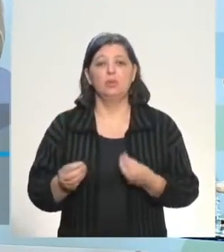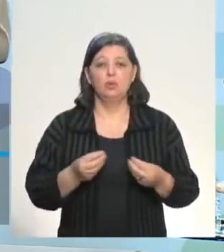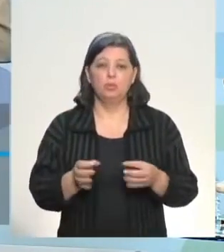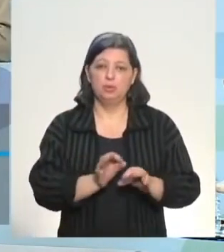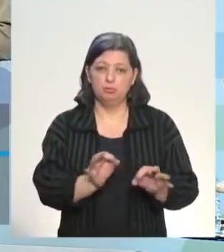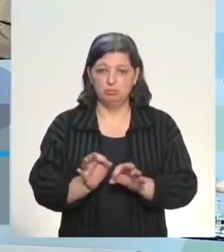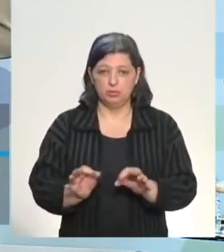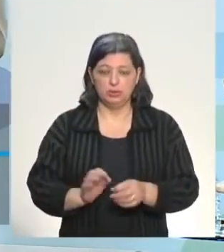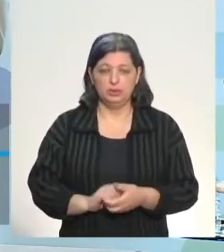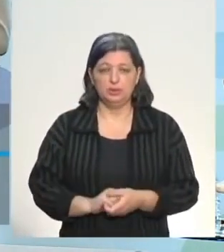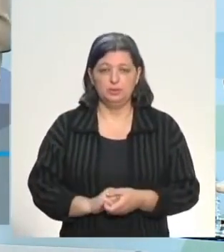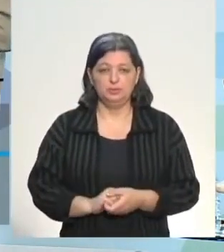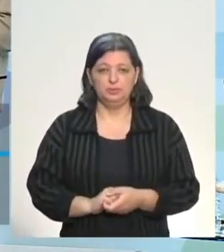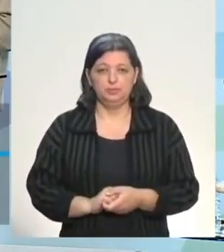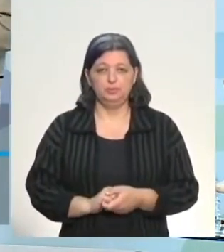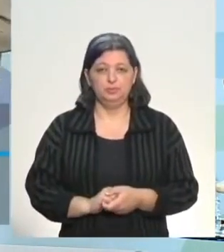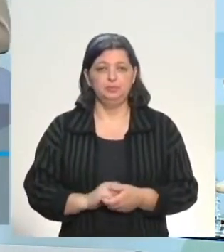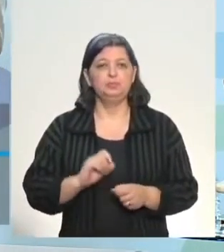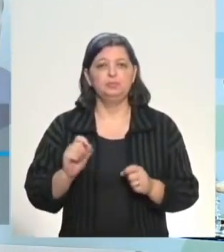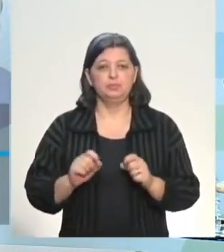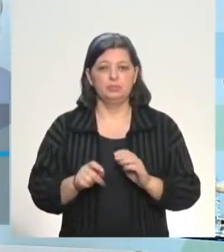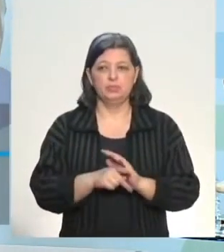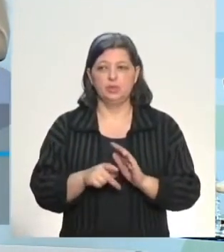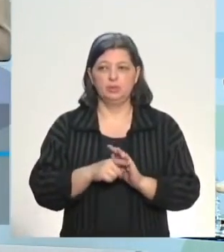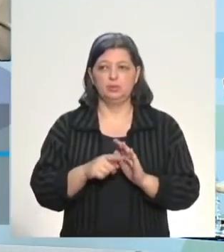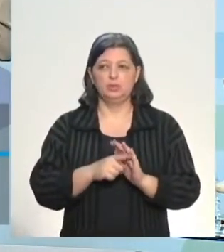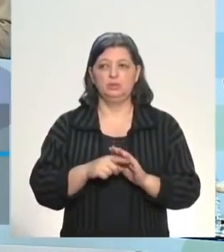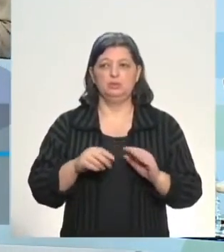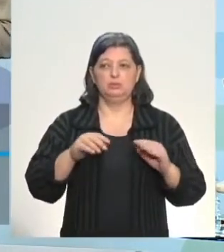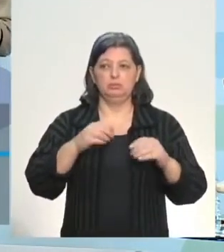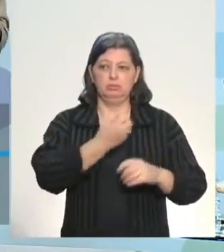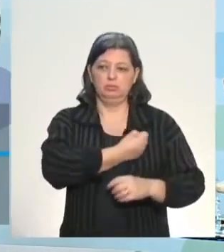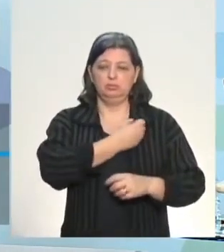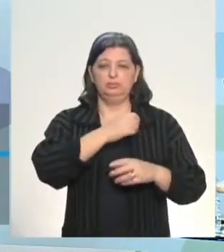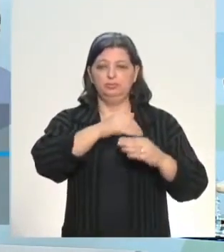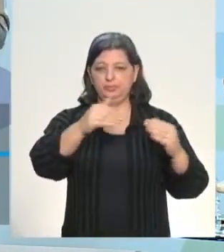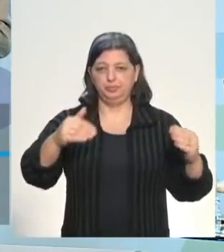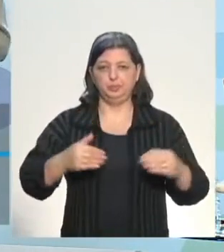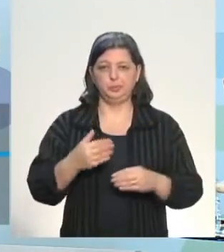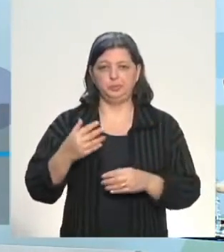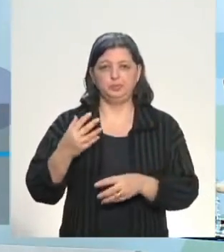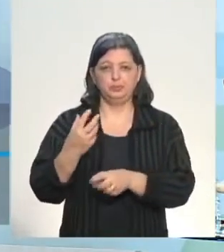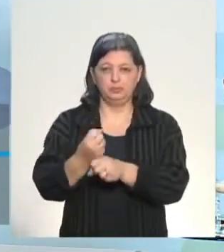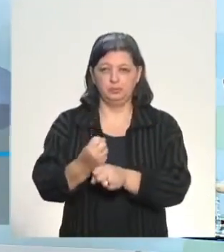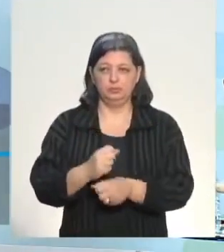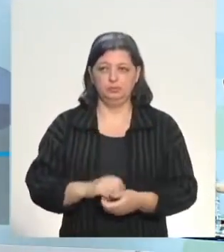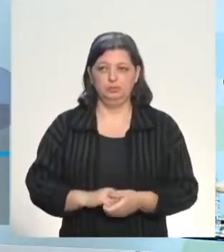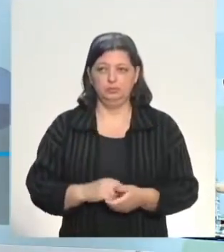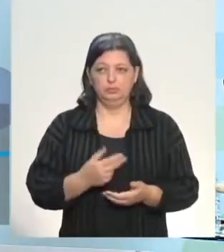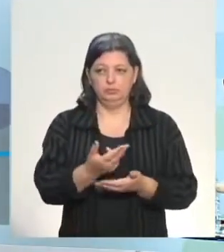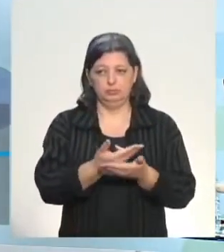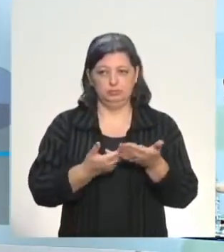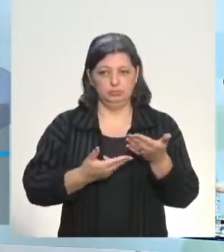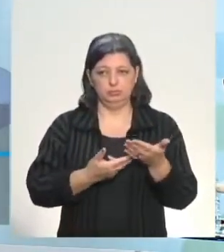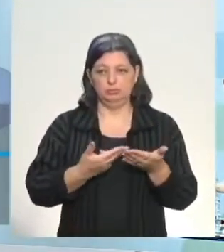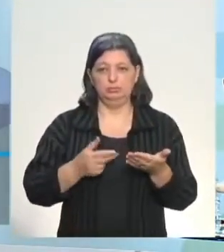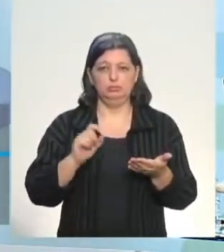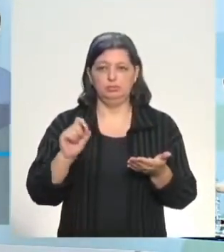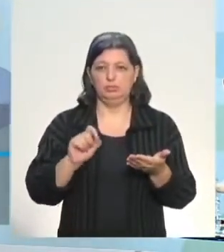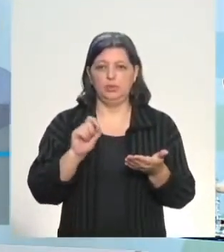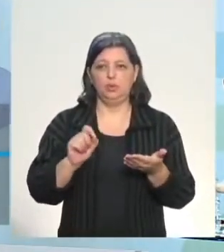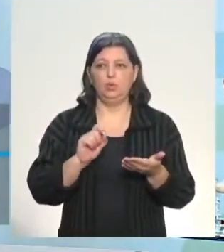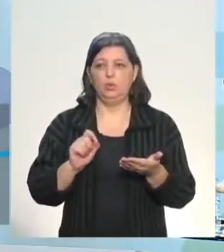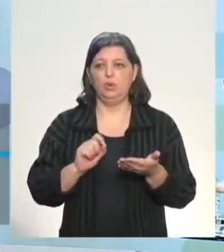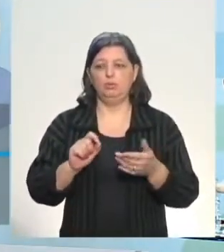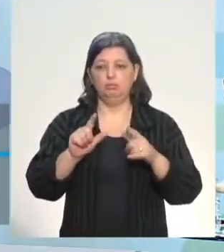Então, o que a gente quer saber? Qual a expressão algébrica representa a quantidade de formas geométricas? Tá? Ou seja, retângulos e círculos.